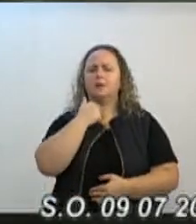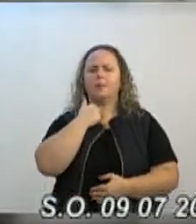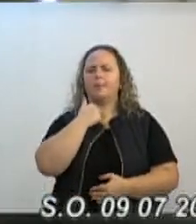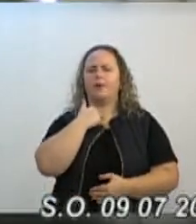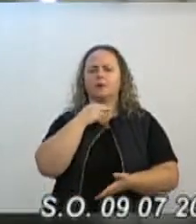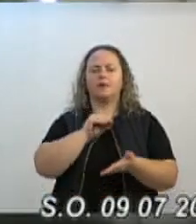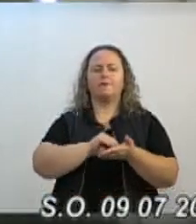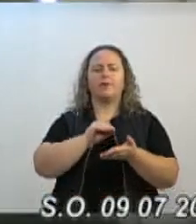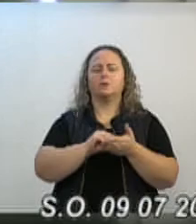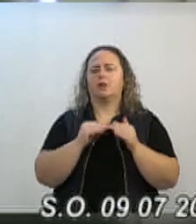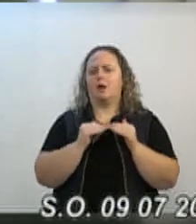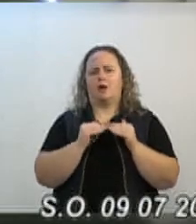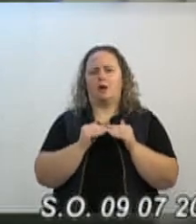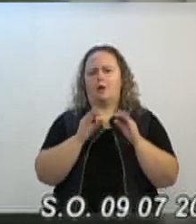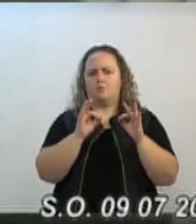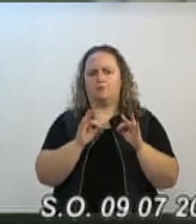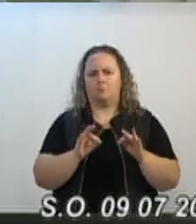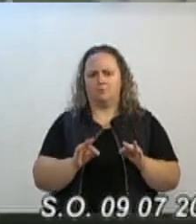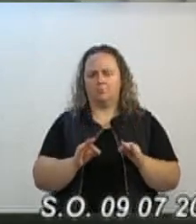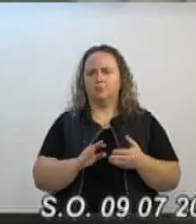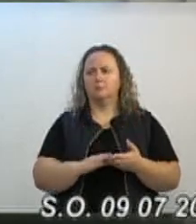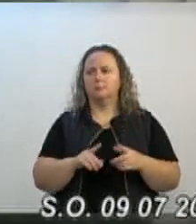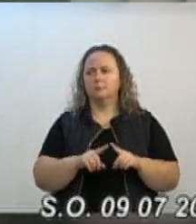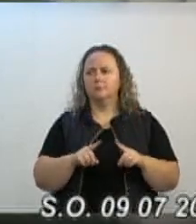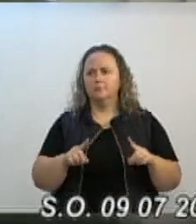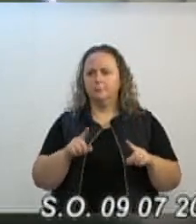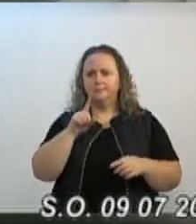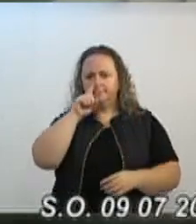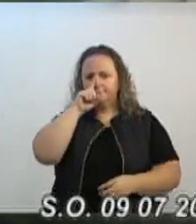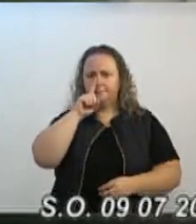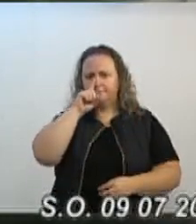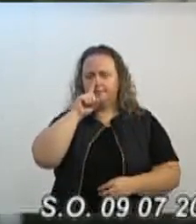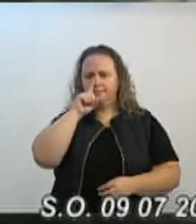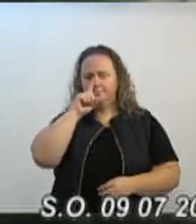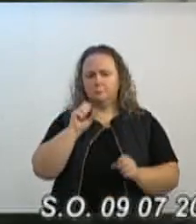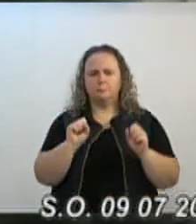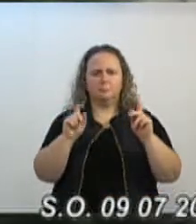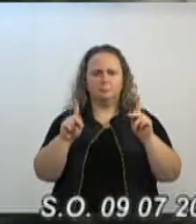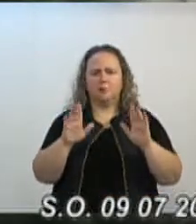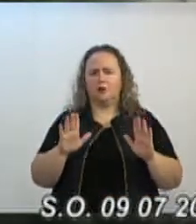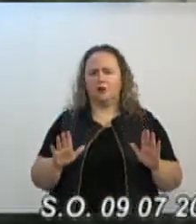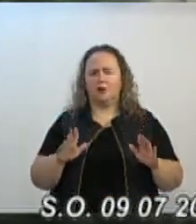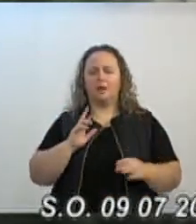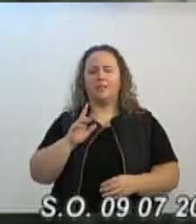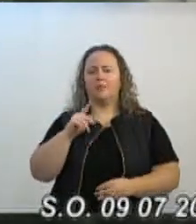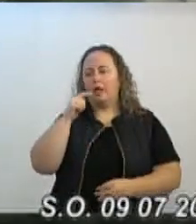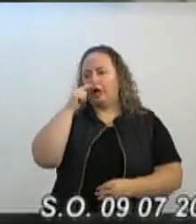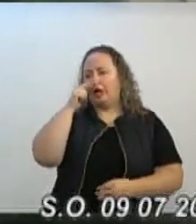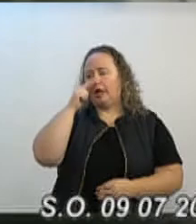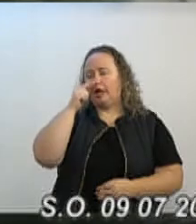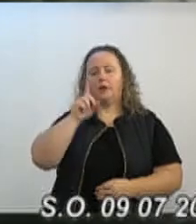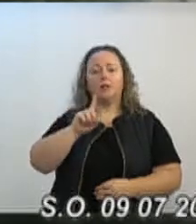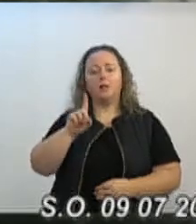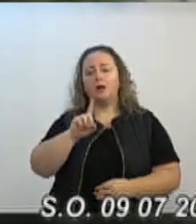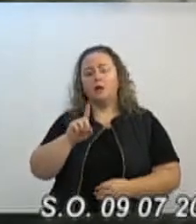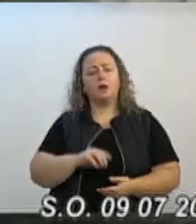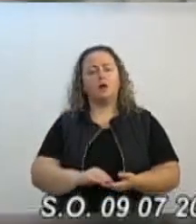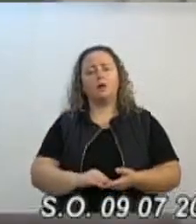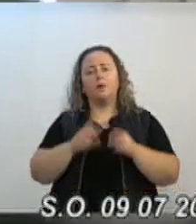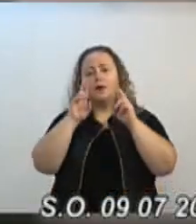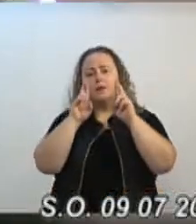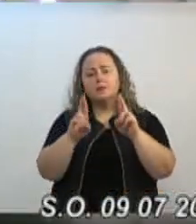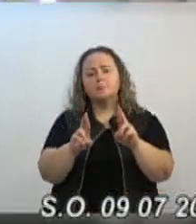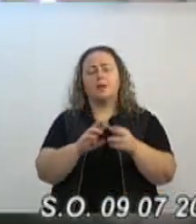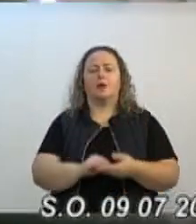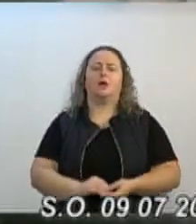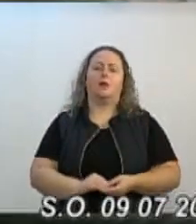online, mas indo no gabinete do prefeito, mas ao mesmo tempo achar que tem um risco no plenário, defender aqui, não é uma frescurice da minha parte, de forma alguma, não, é respeito